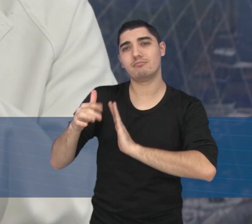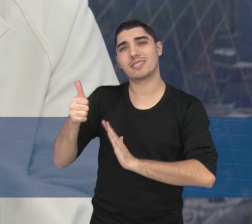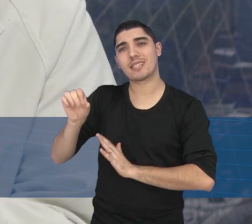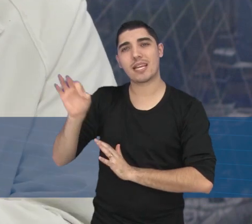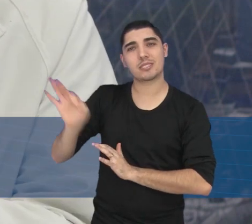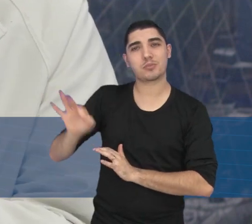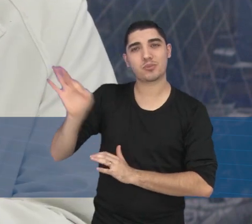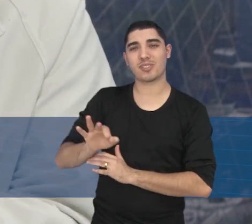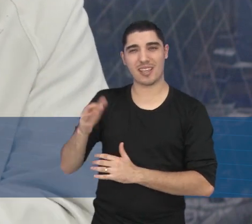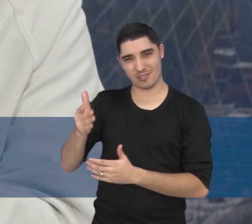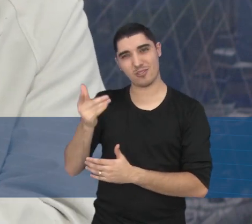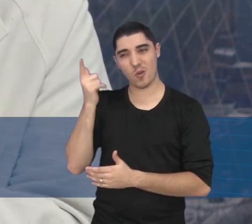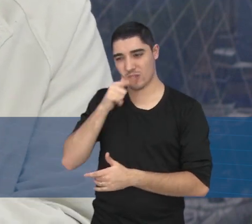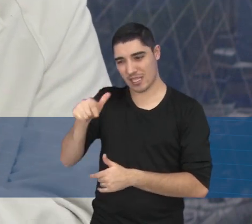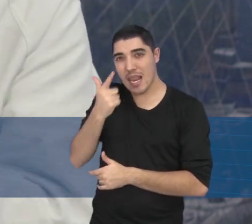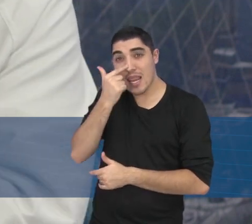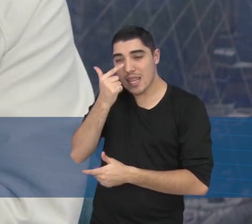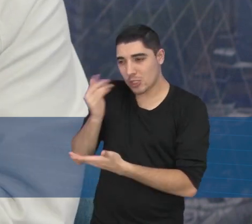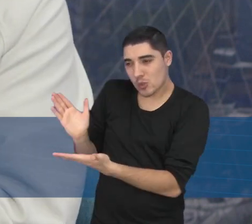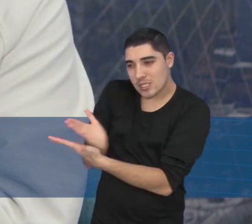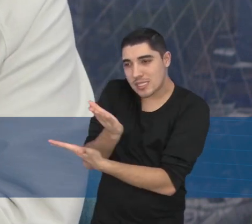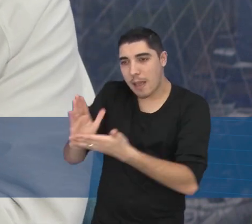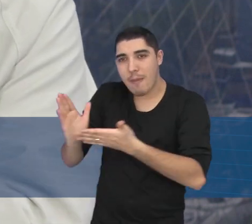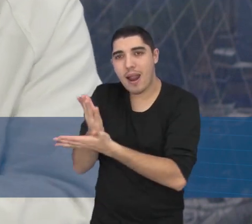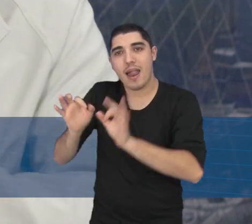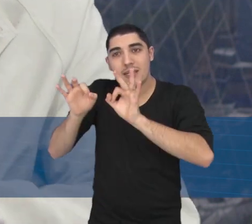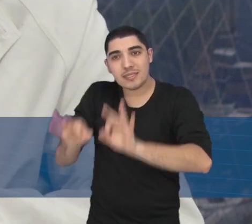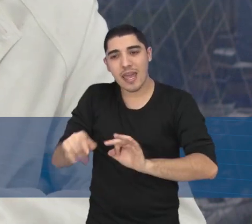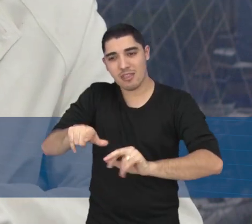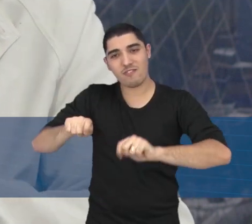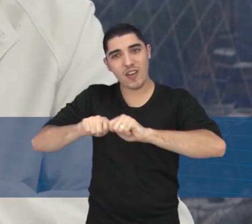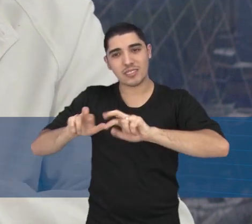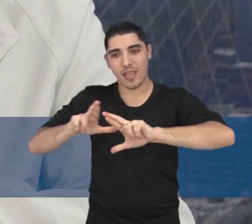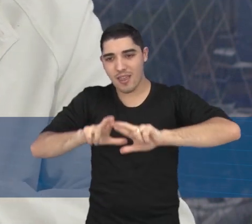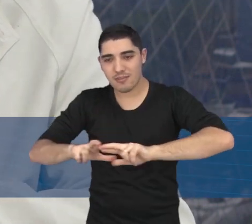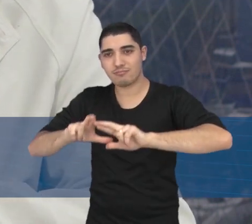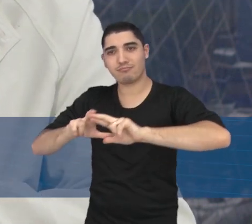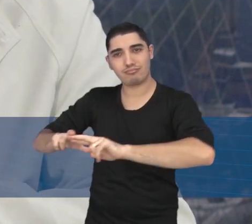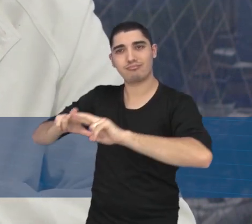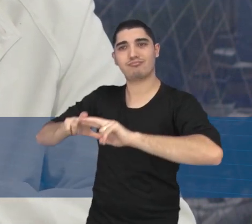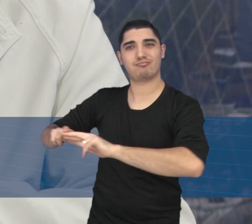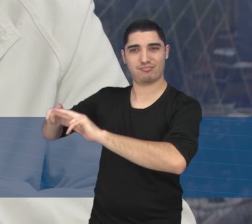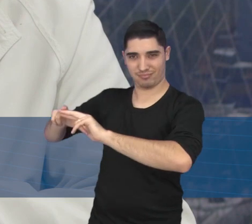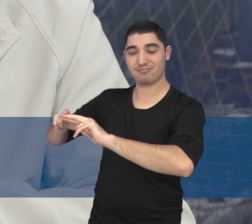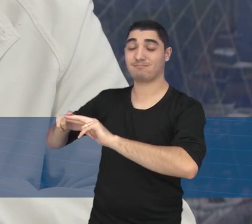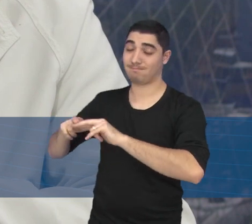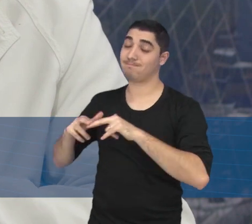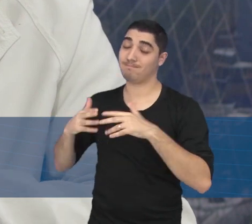de todo o lixo gerado, ele está separado e passa a ser um lixo reciclável.